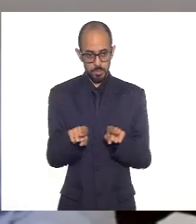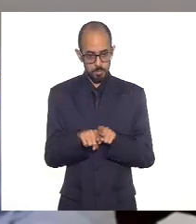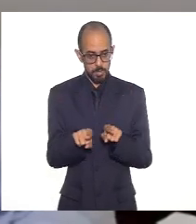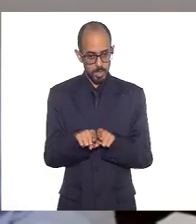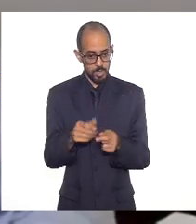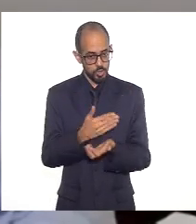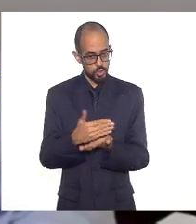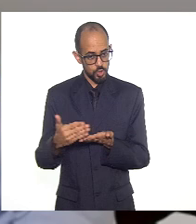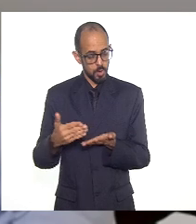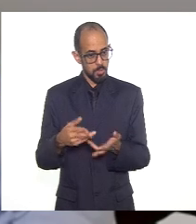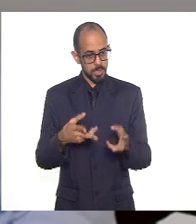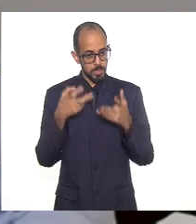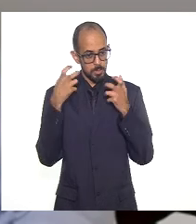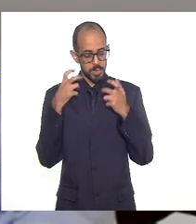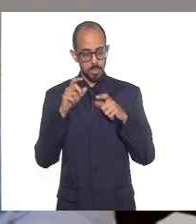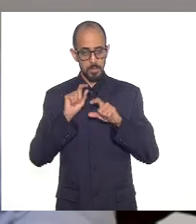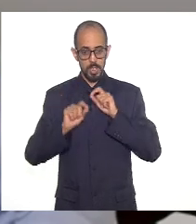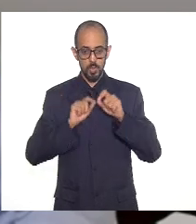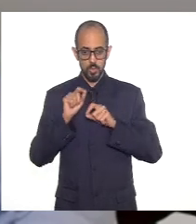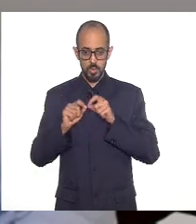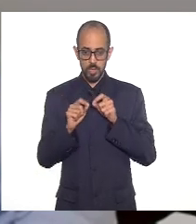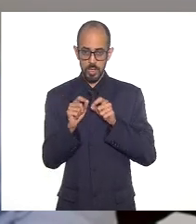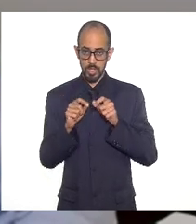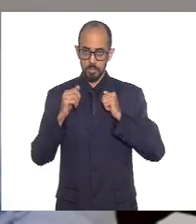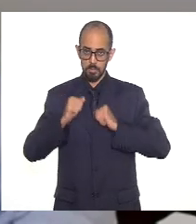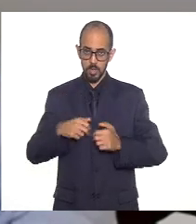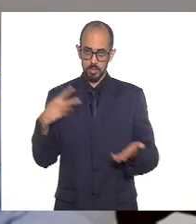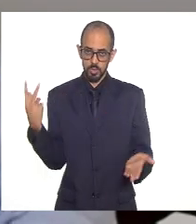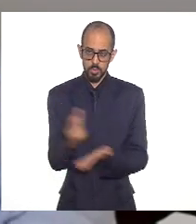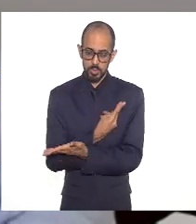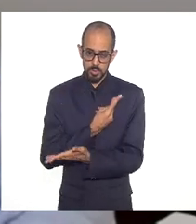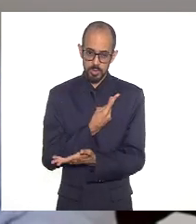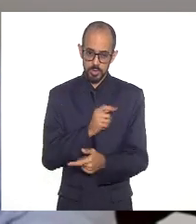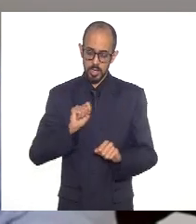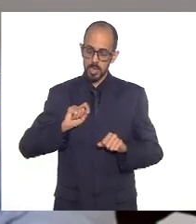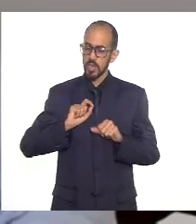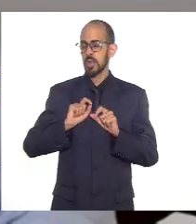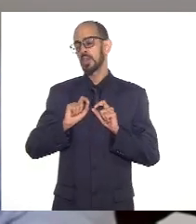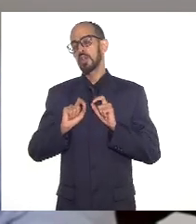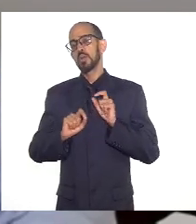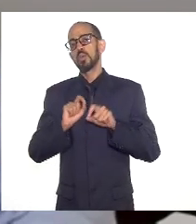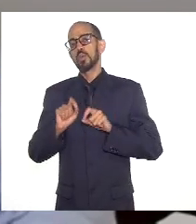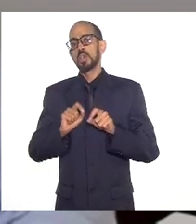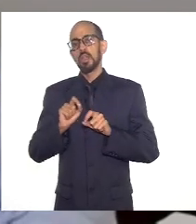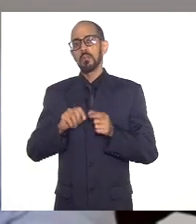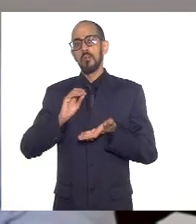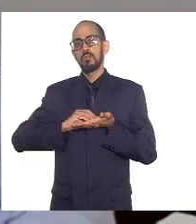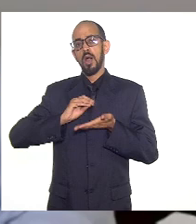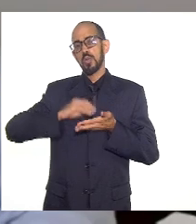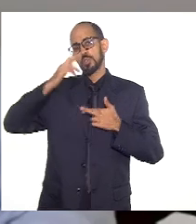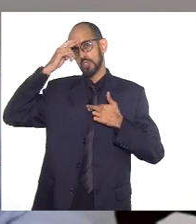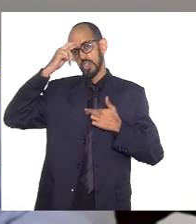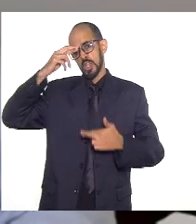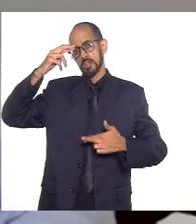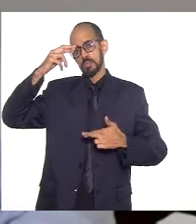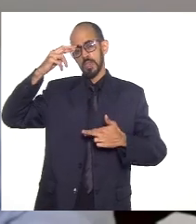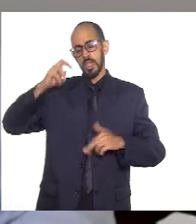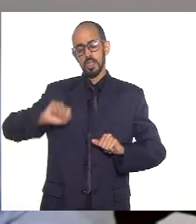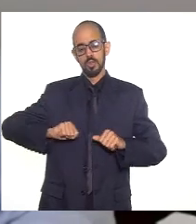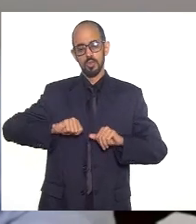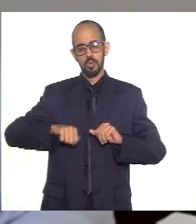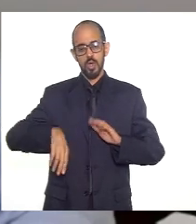a ter indícios, né, de que pode haver uma, digamos assim, um desrespeito ao processo de